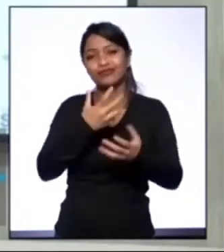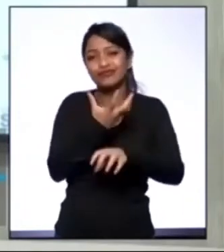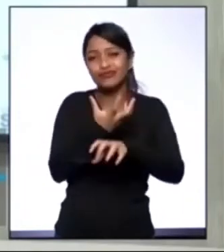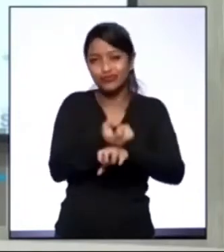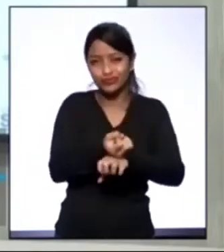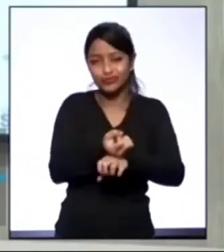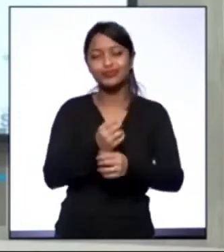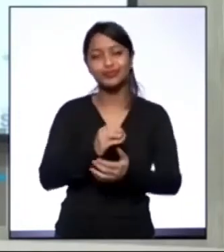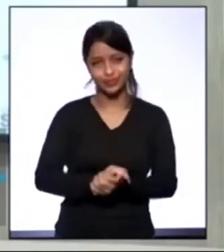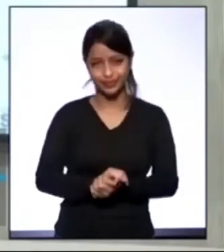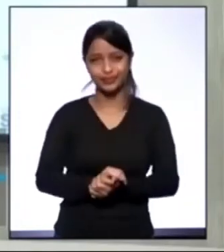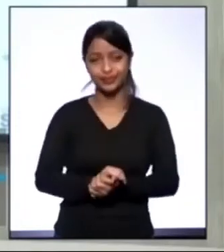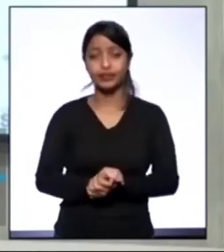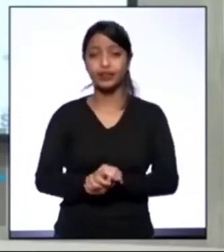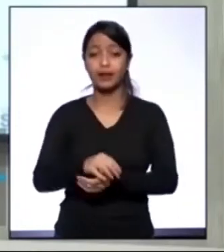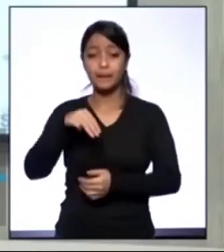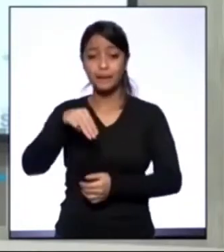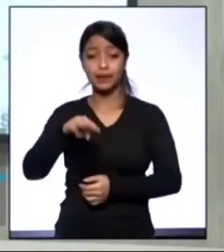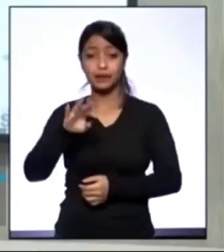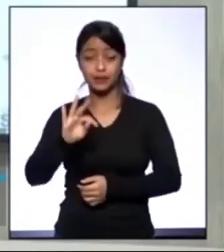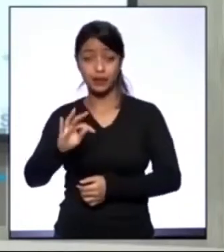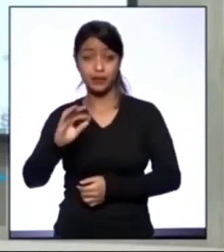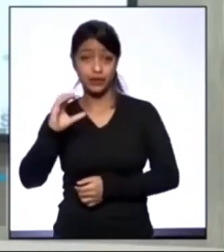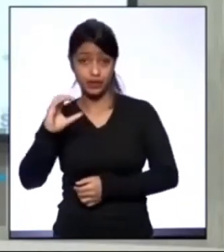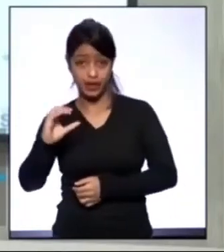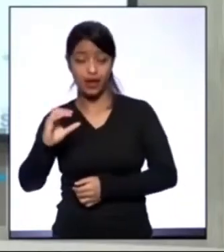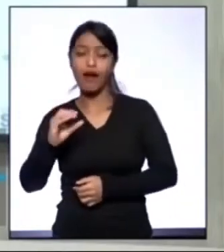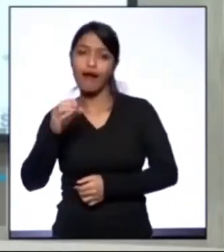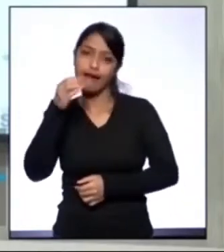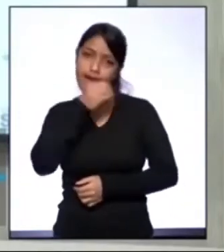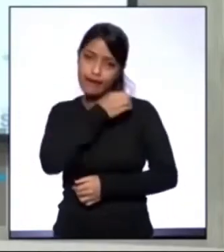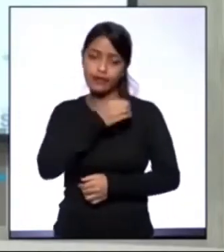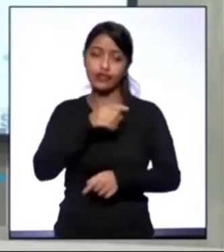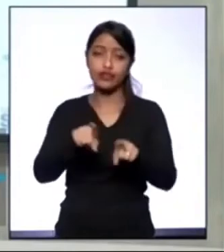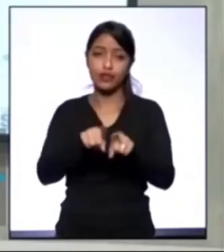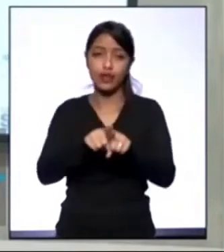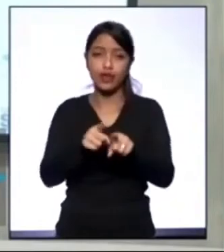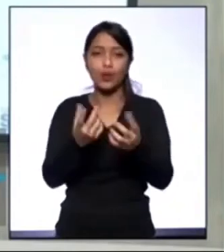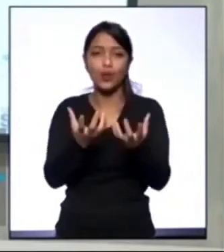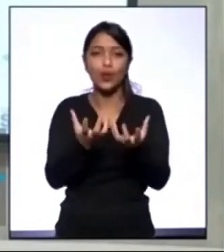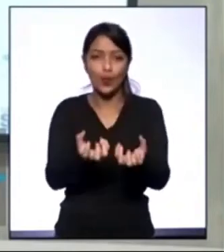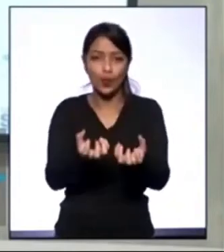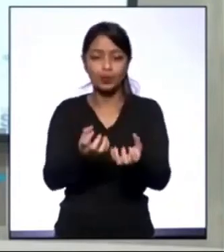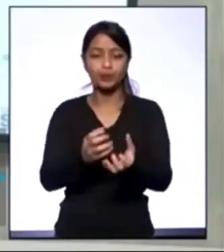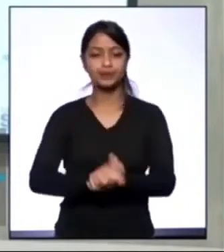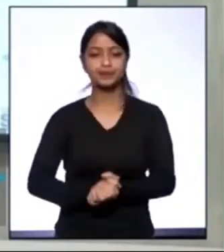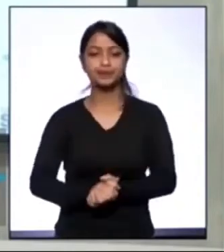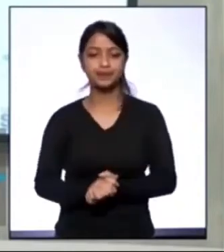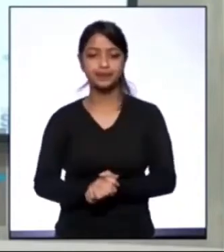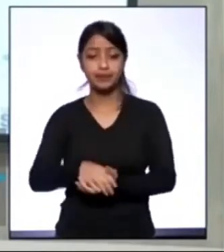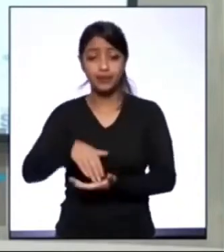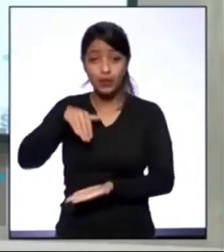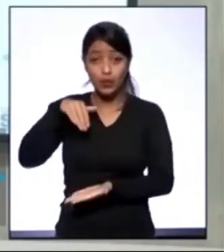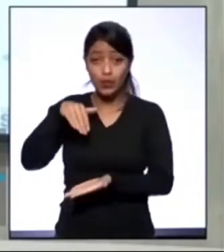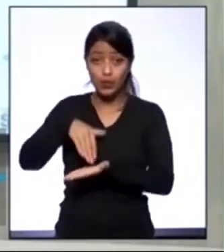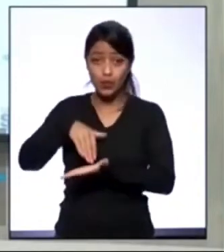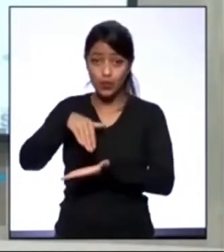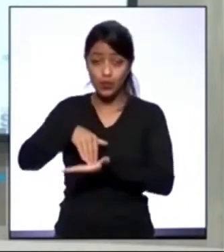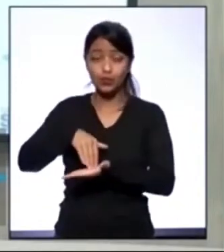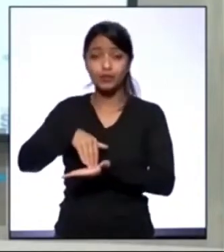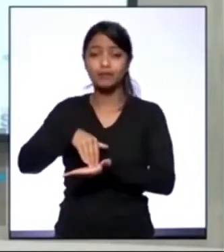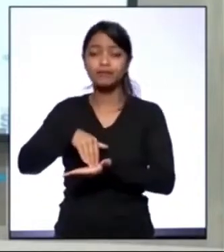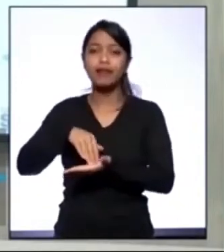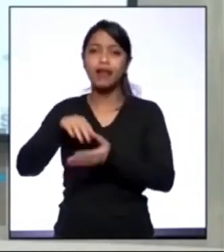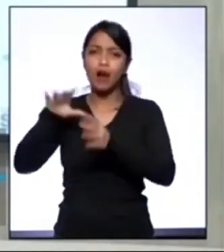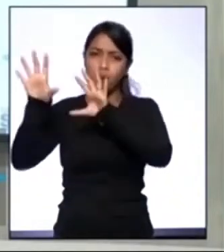tropical continental, quente e seca. E por último, galera, mais atuando durante o inverno, durante